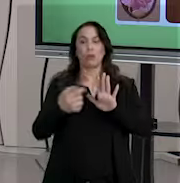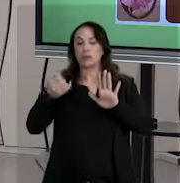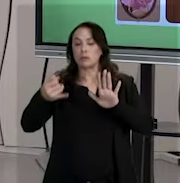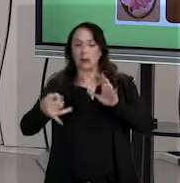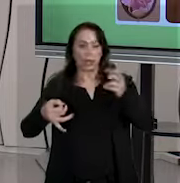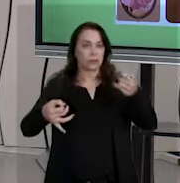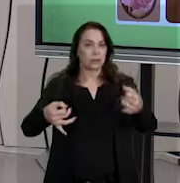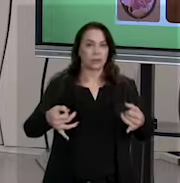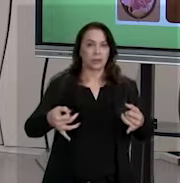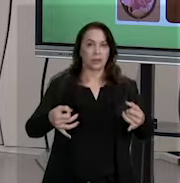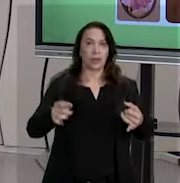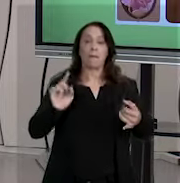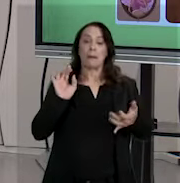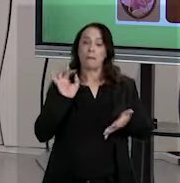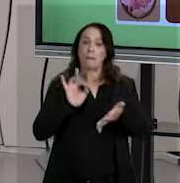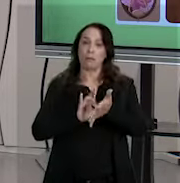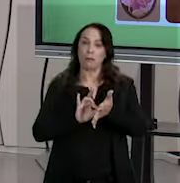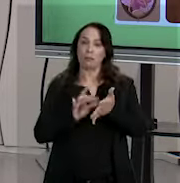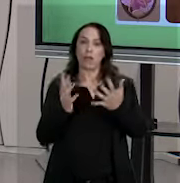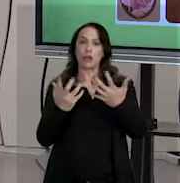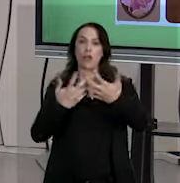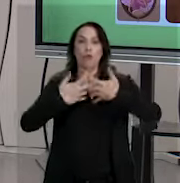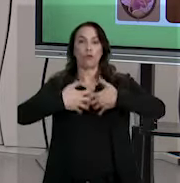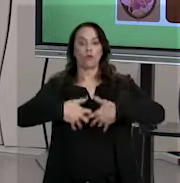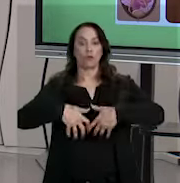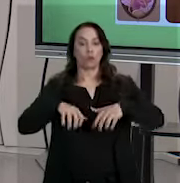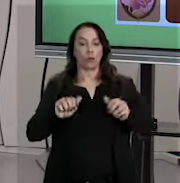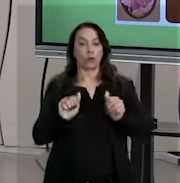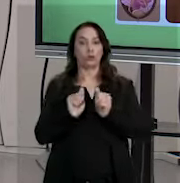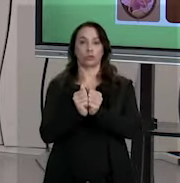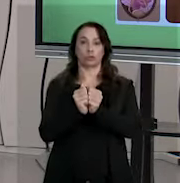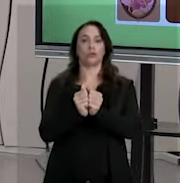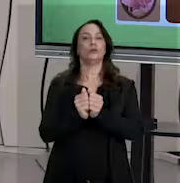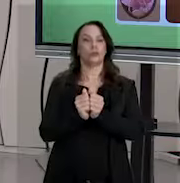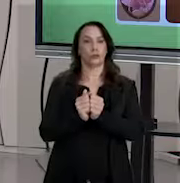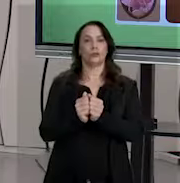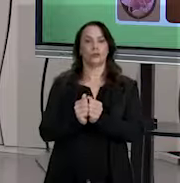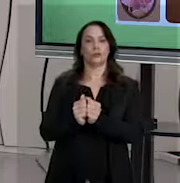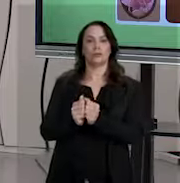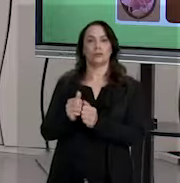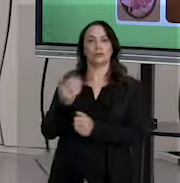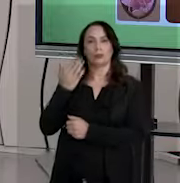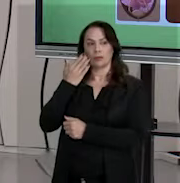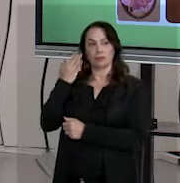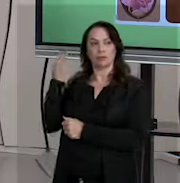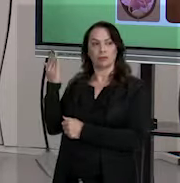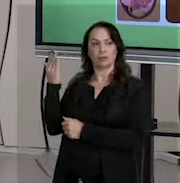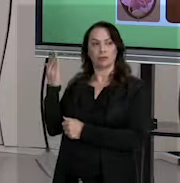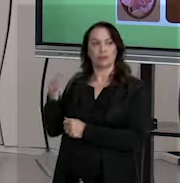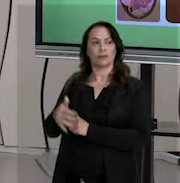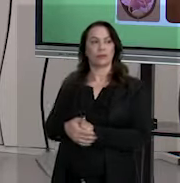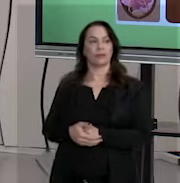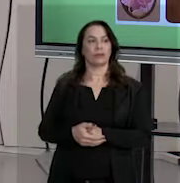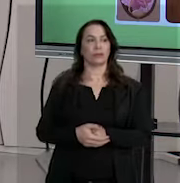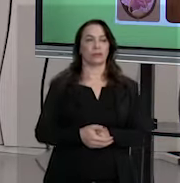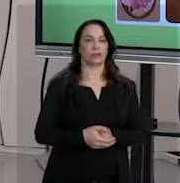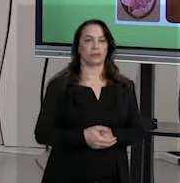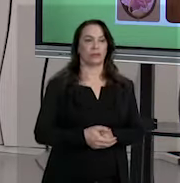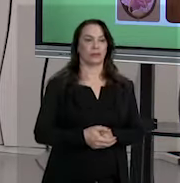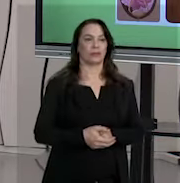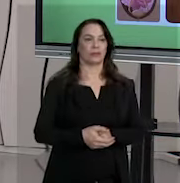é didática para que a gente consiga entender. Então, nós vamos passar a cola só nessa parte